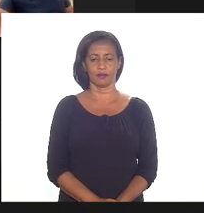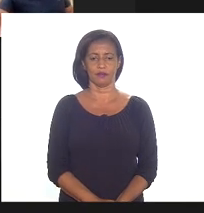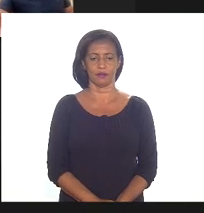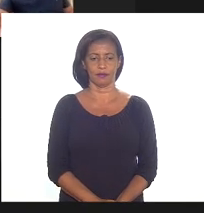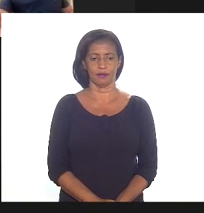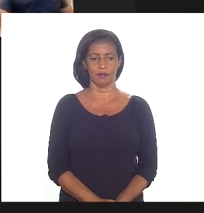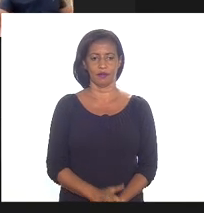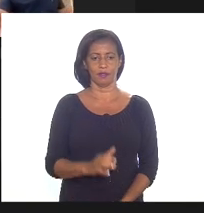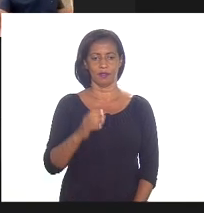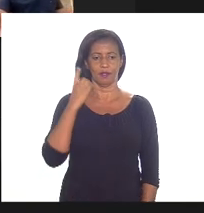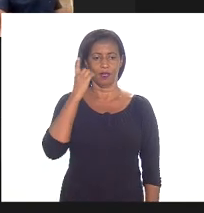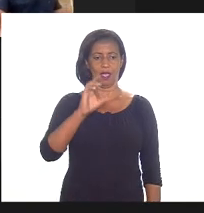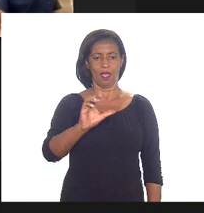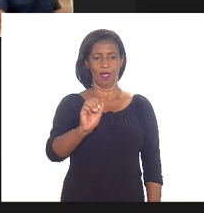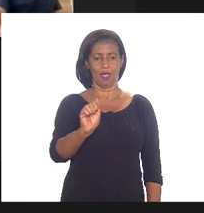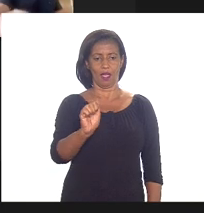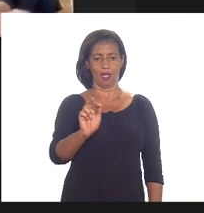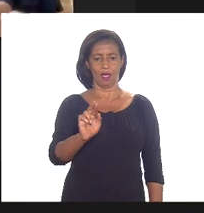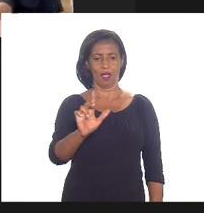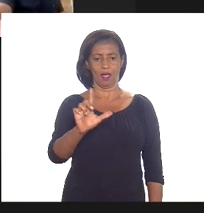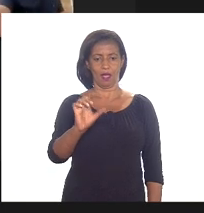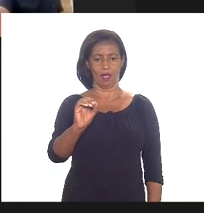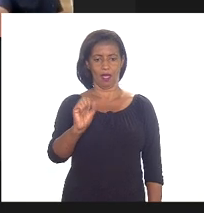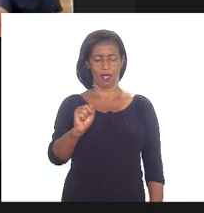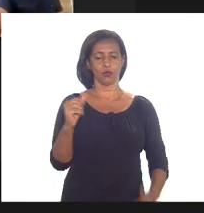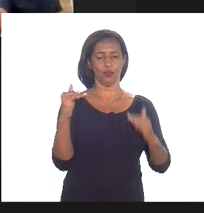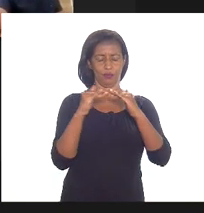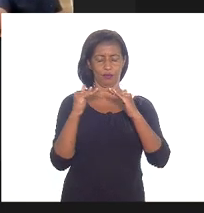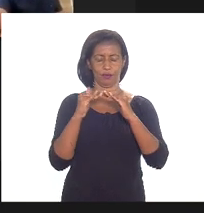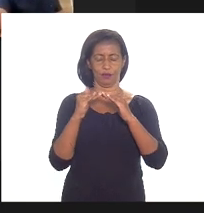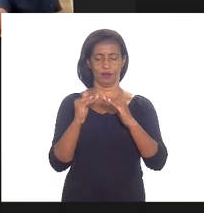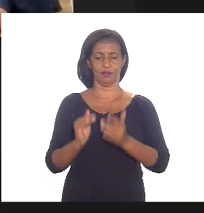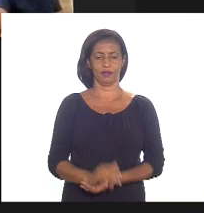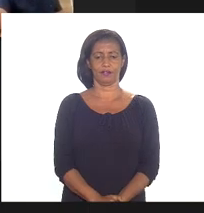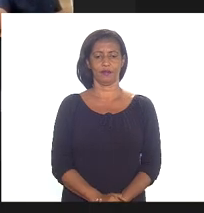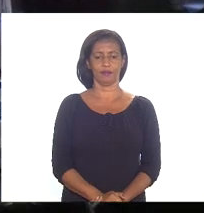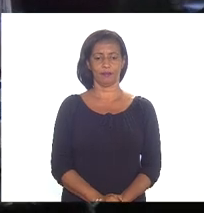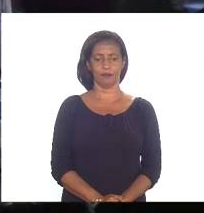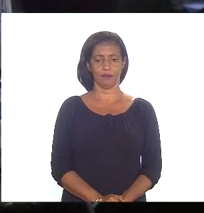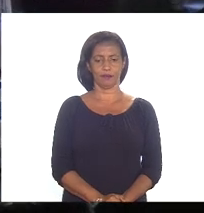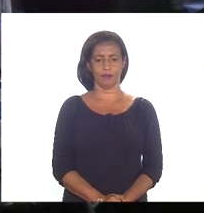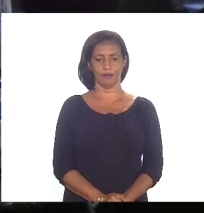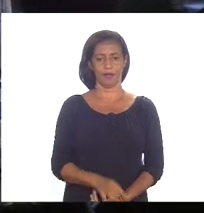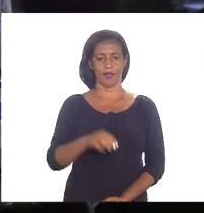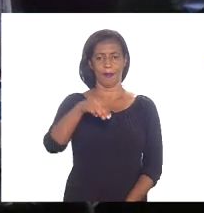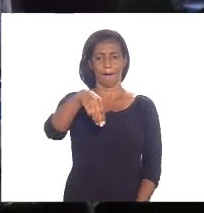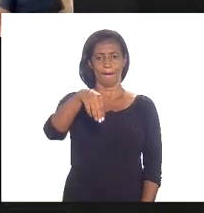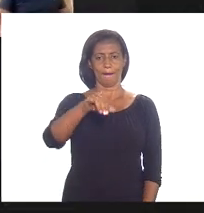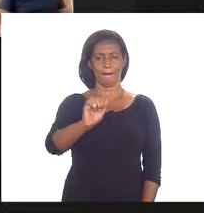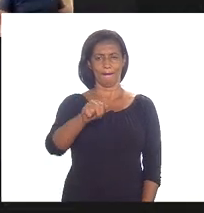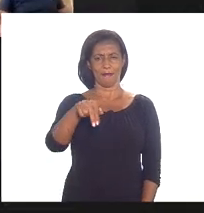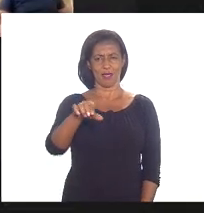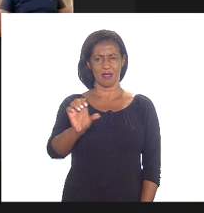Deputado Carlos Macedo. Favorável, Tia Ju. Deputado Carlos Mink.